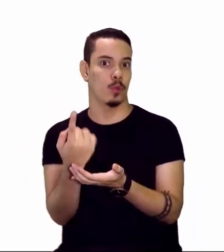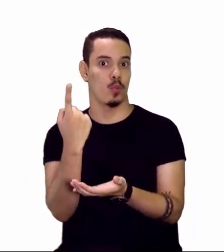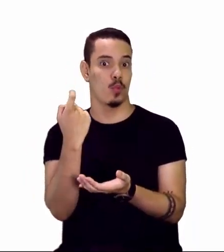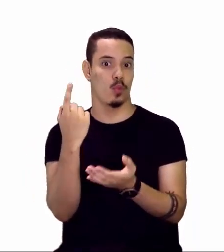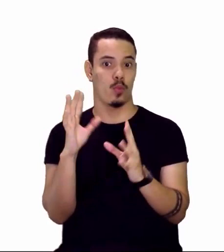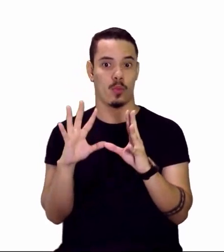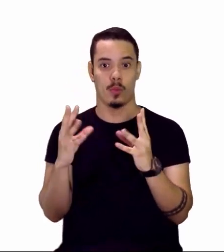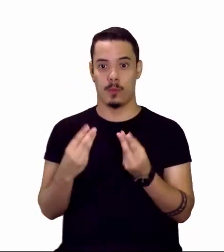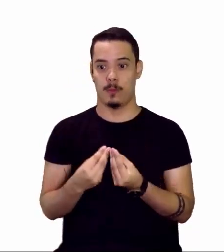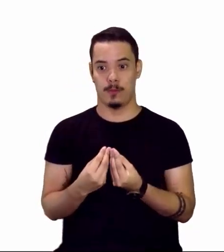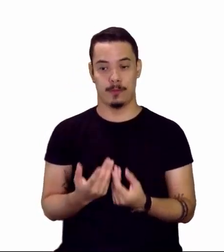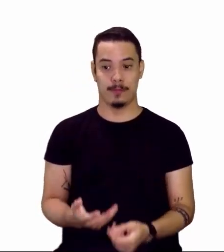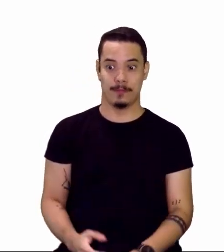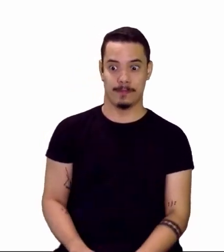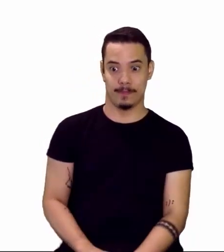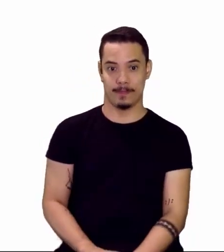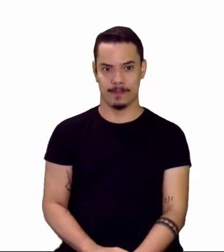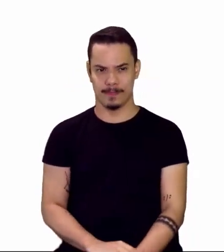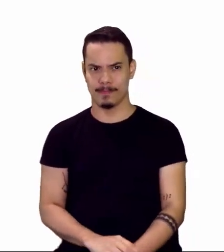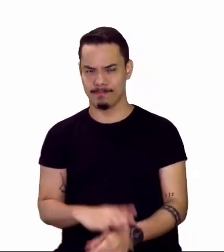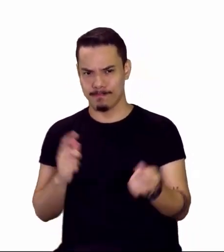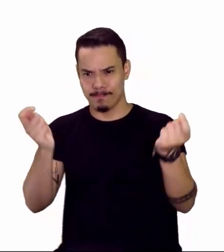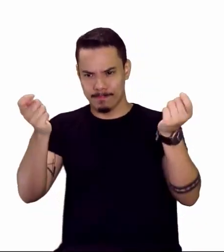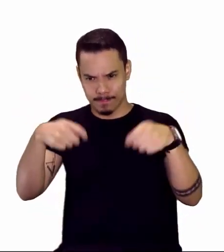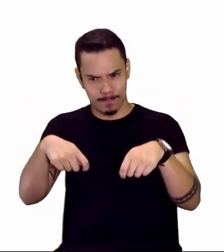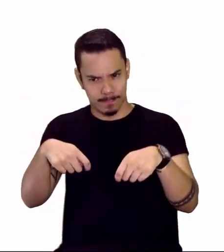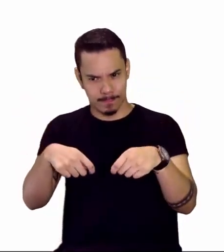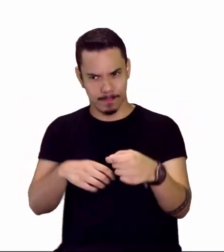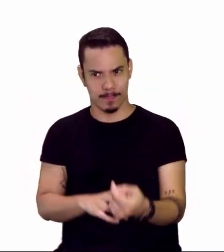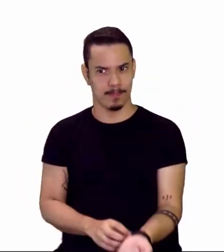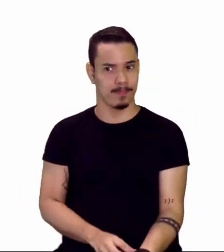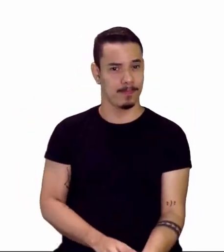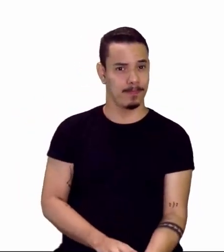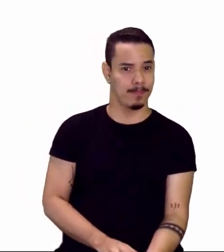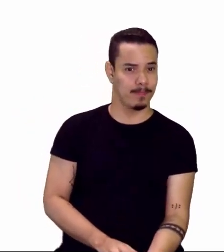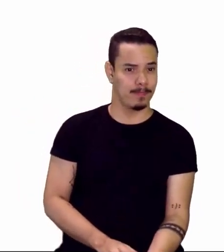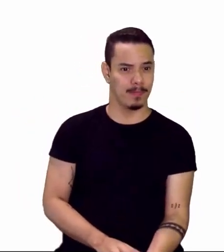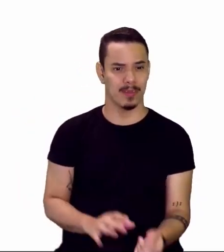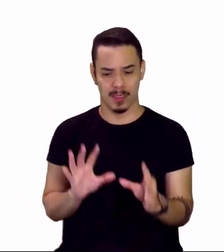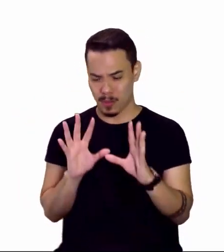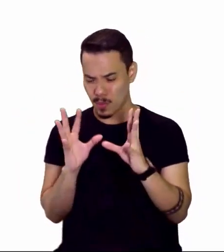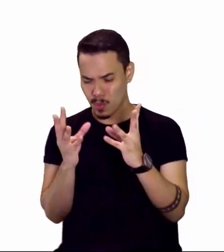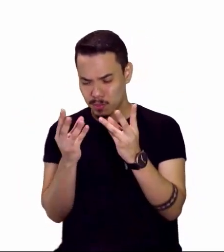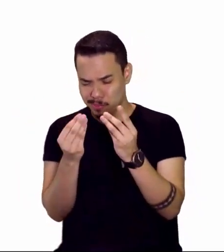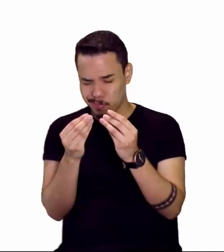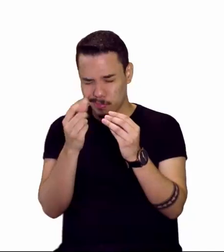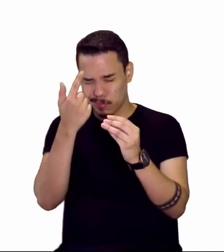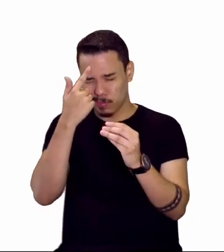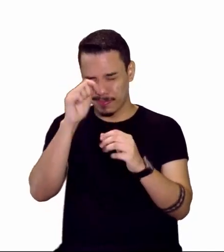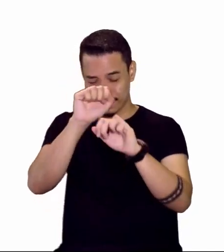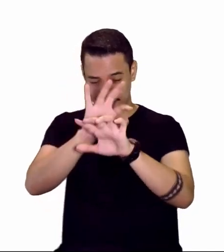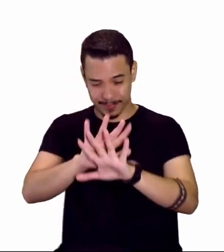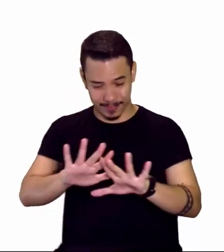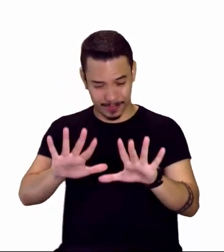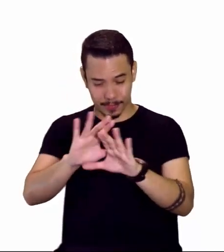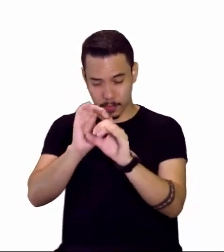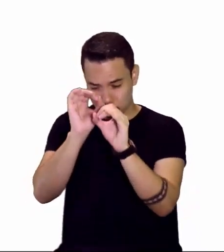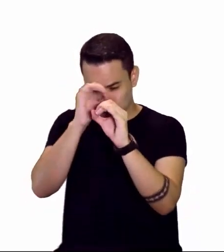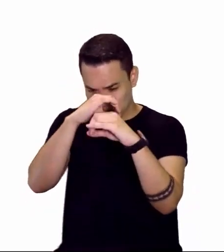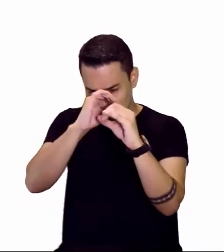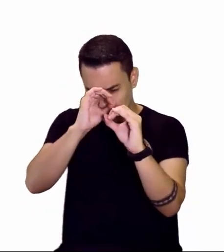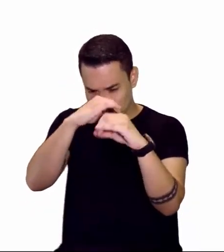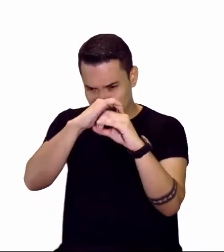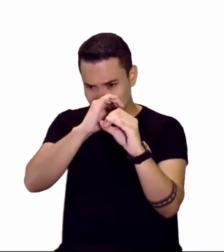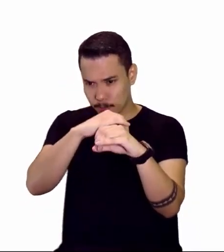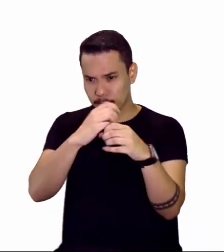molécula? Será que dá para ver? Olha, uma molécula é muito pequena, né?